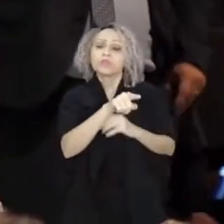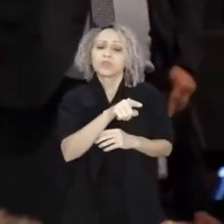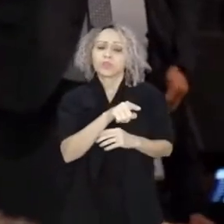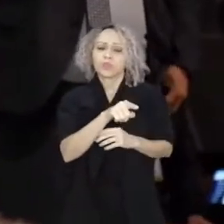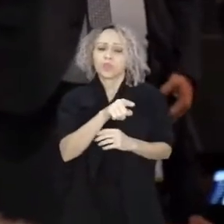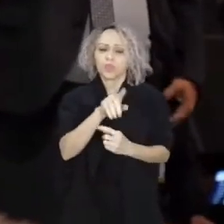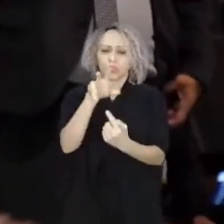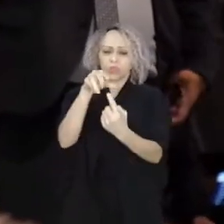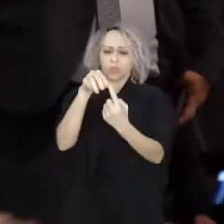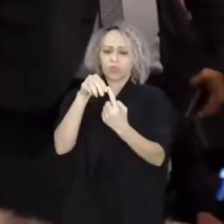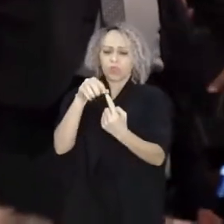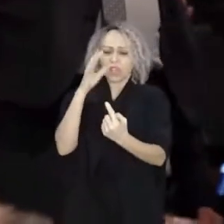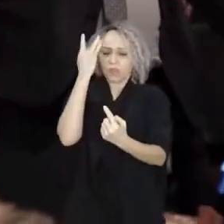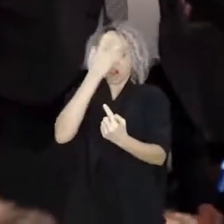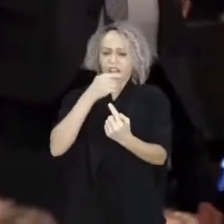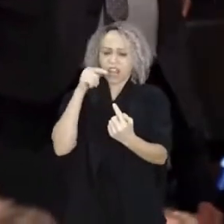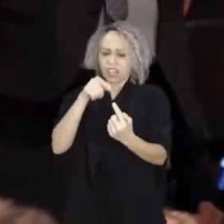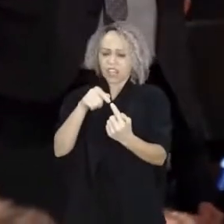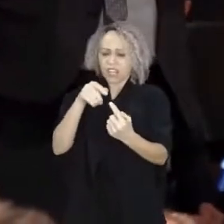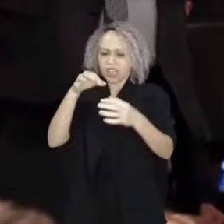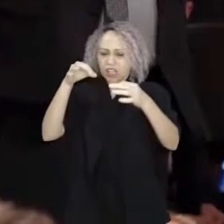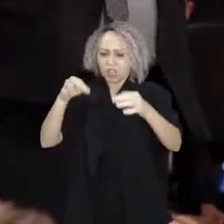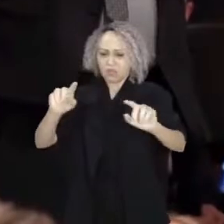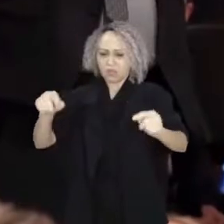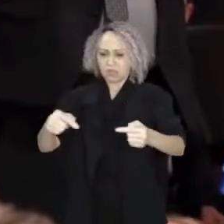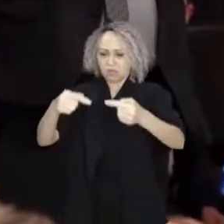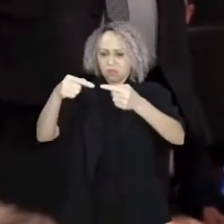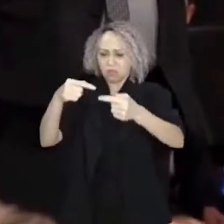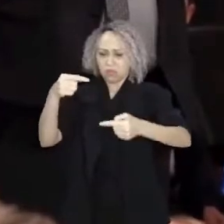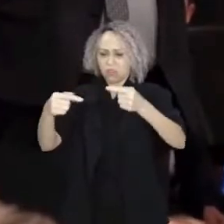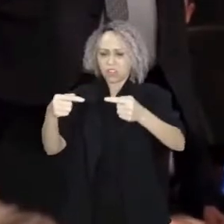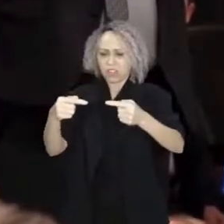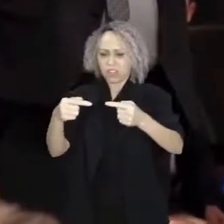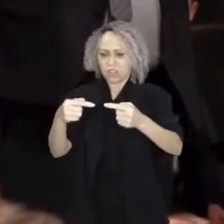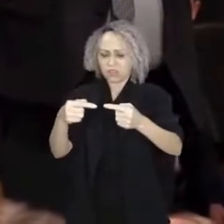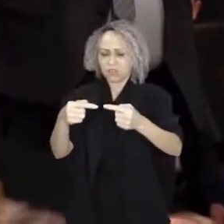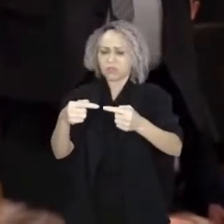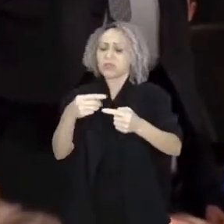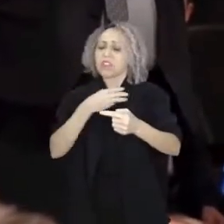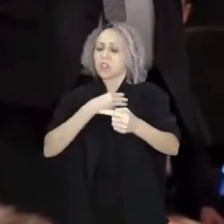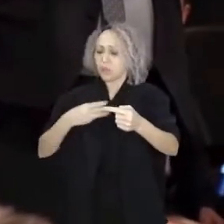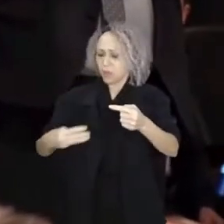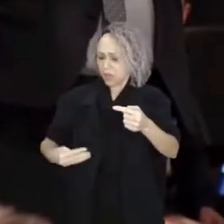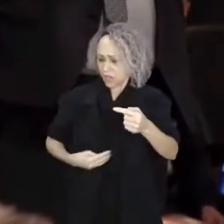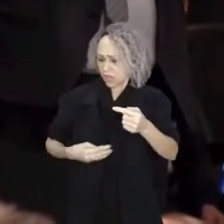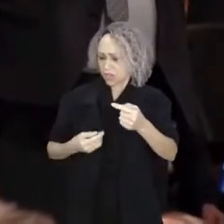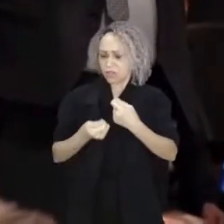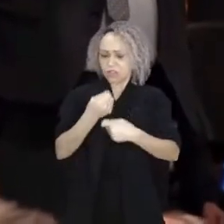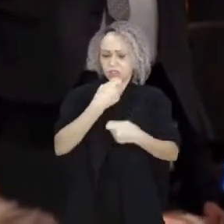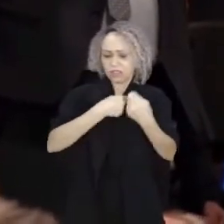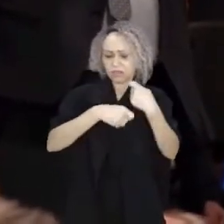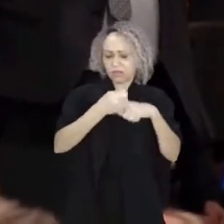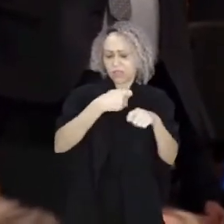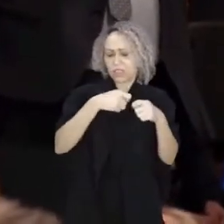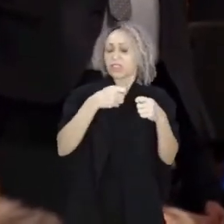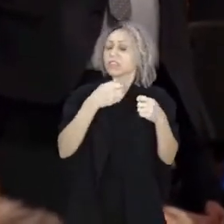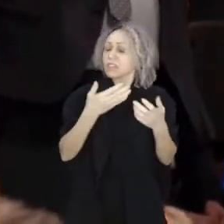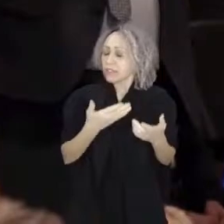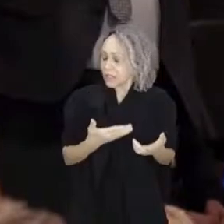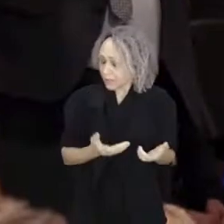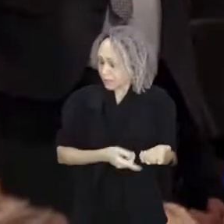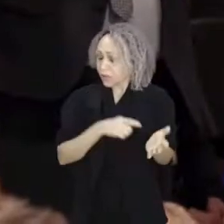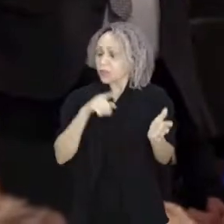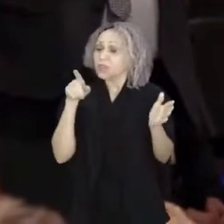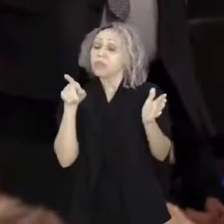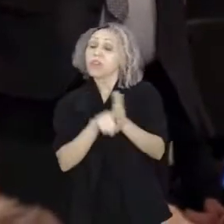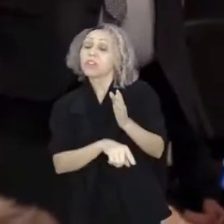aí para comandar o Ministério da Fazenda. Eu queria saber qual é o perfil do ministro do Planejamento. Vai ser um perfil mais